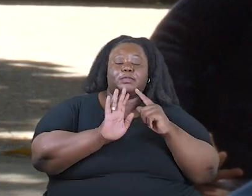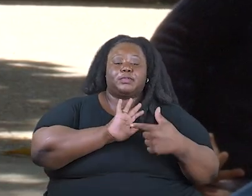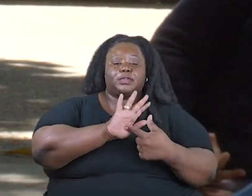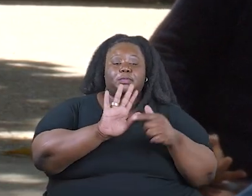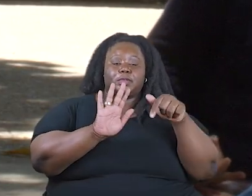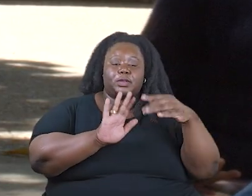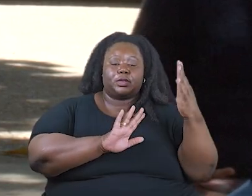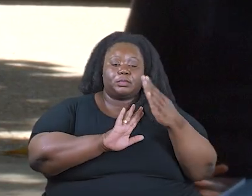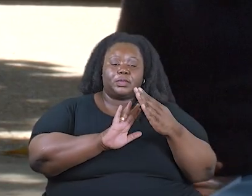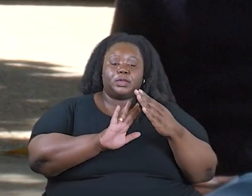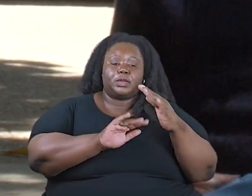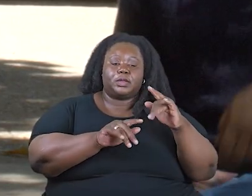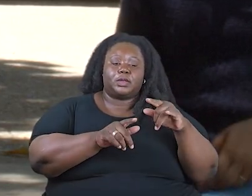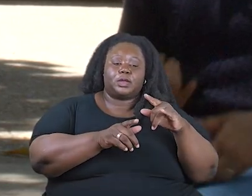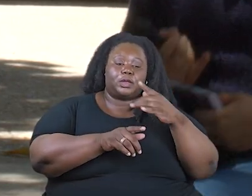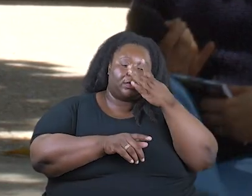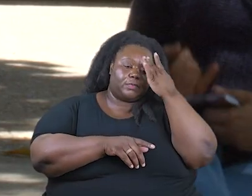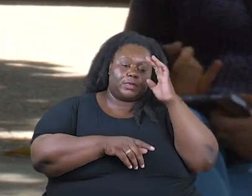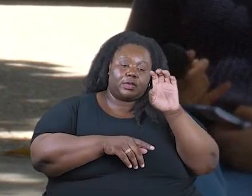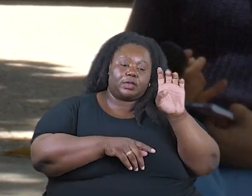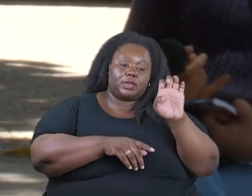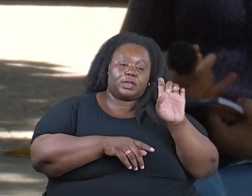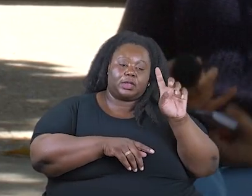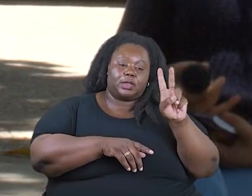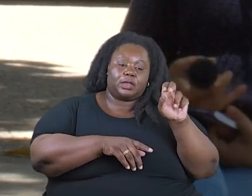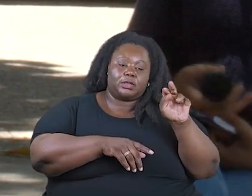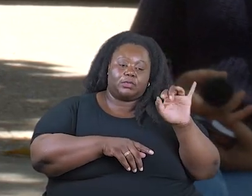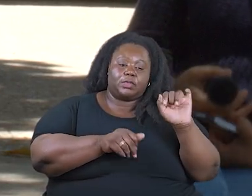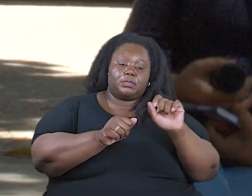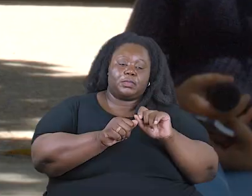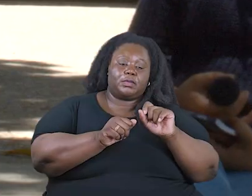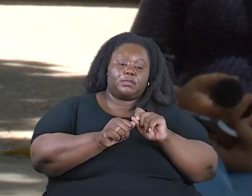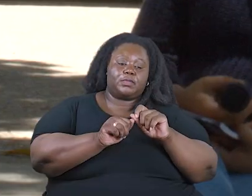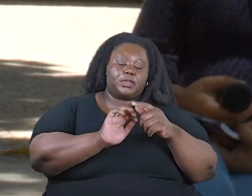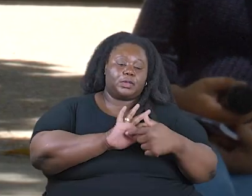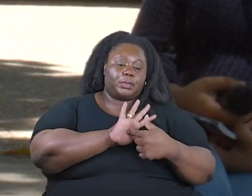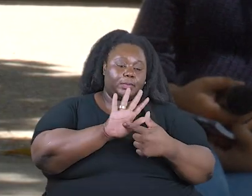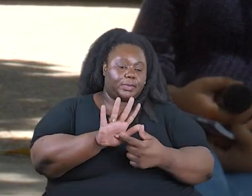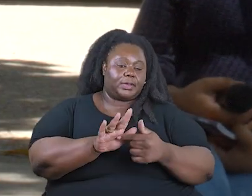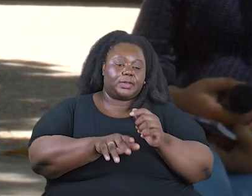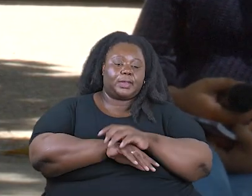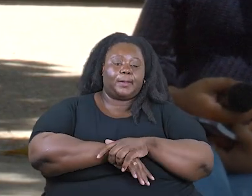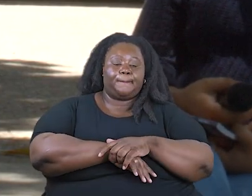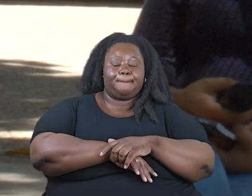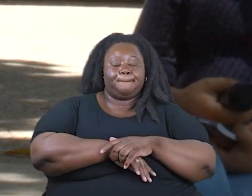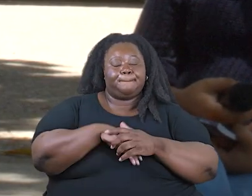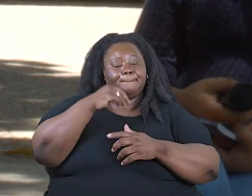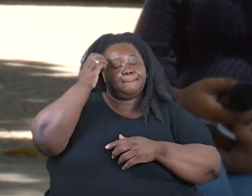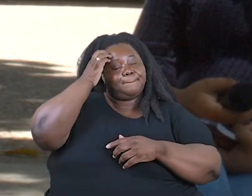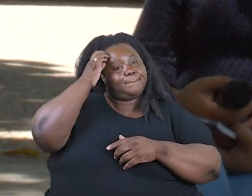Brasil, ele contratou o pessoal que faz ex-voto para fazer uma peça.